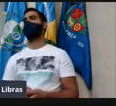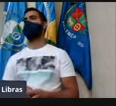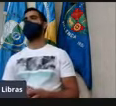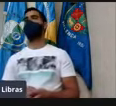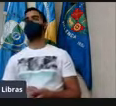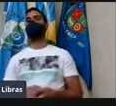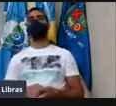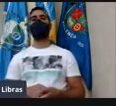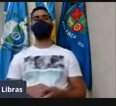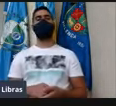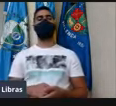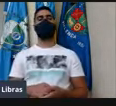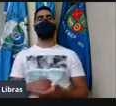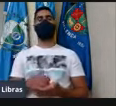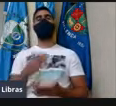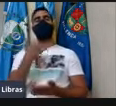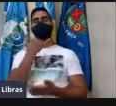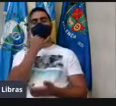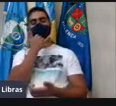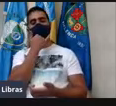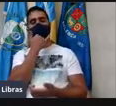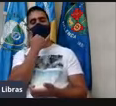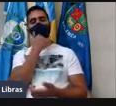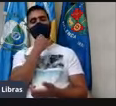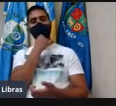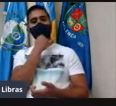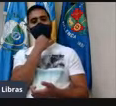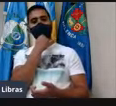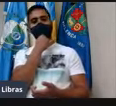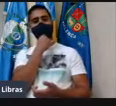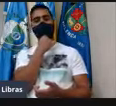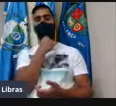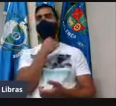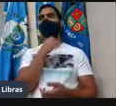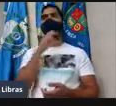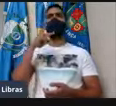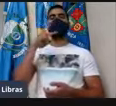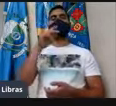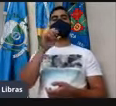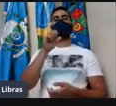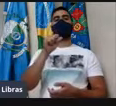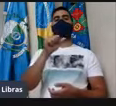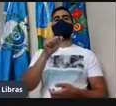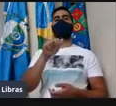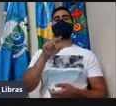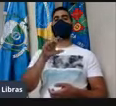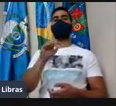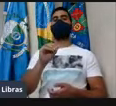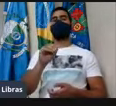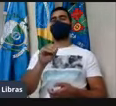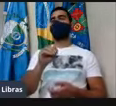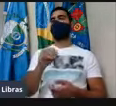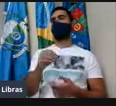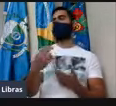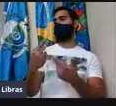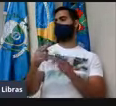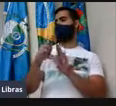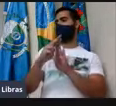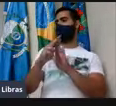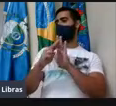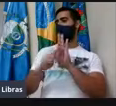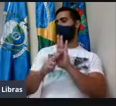Moção de pesar. O vereador Saulo Correia, em conformidade com o regimento